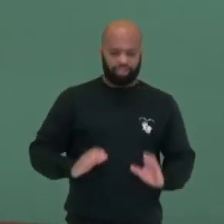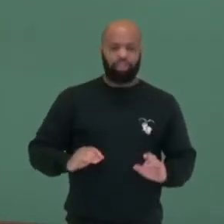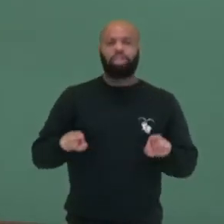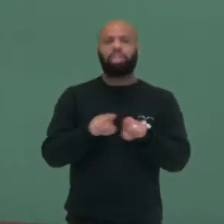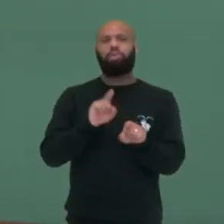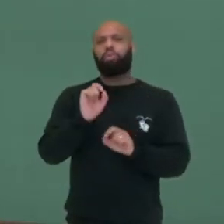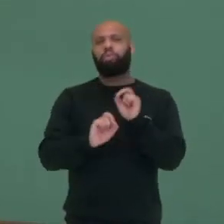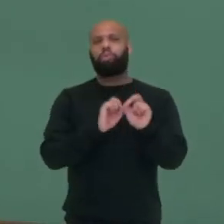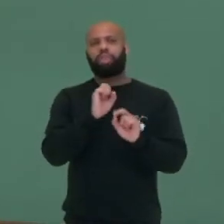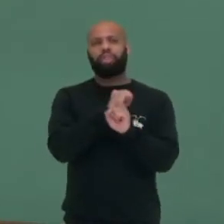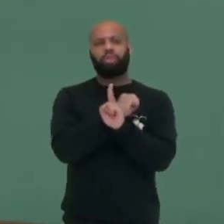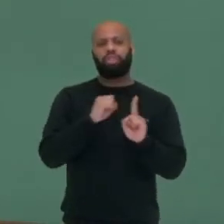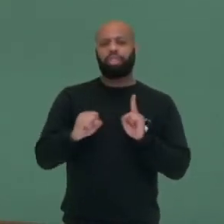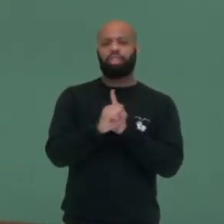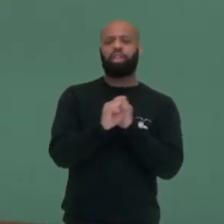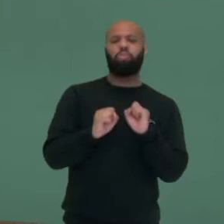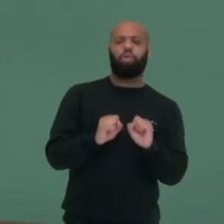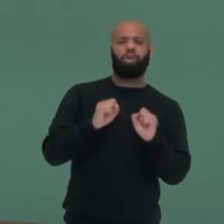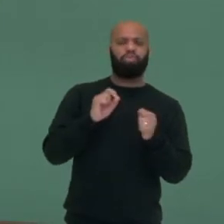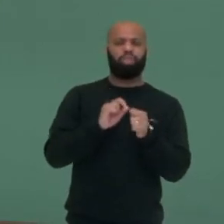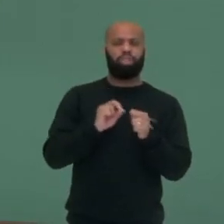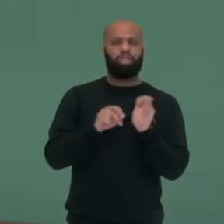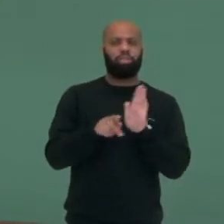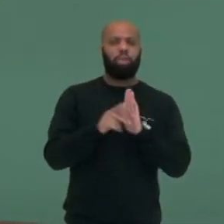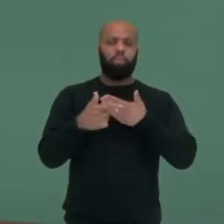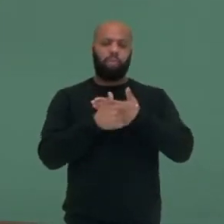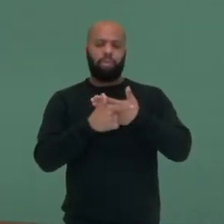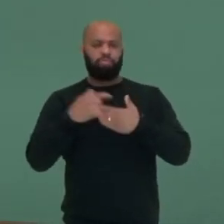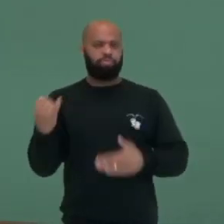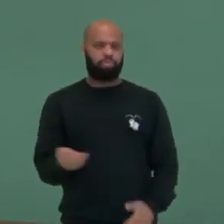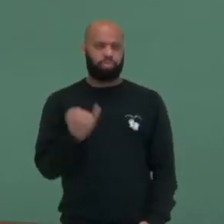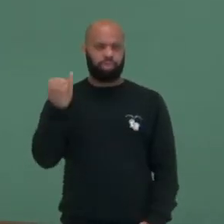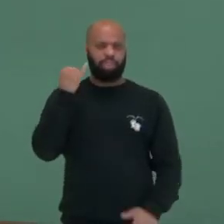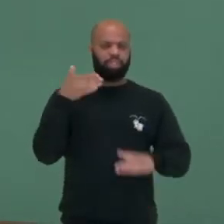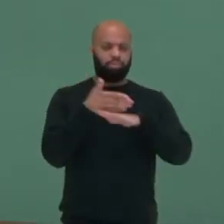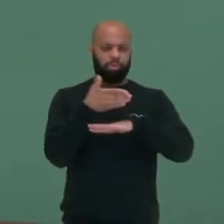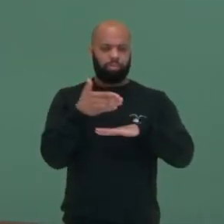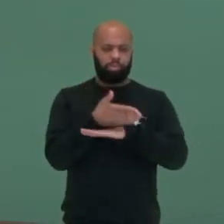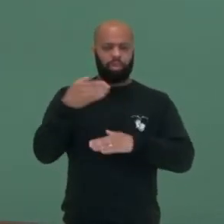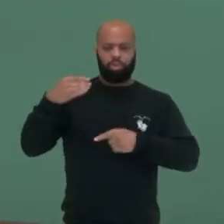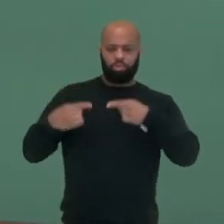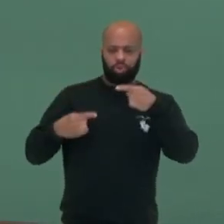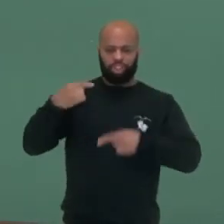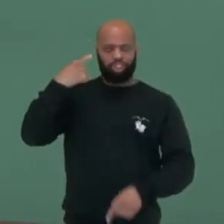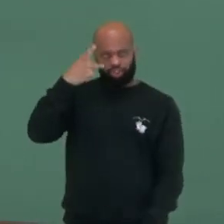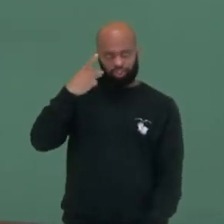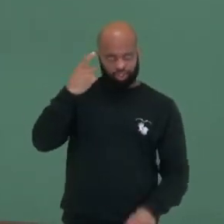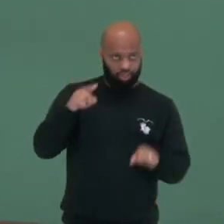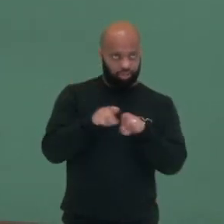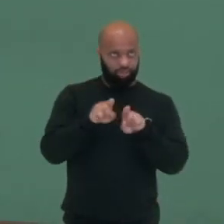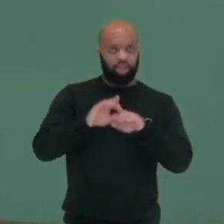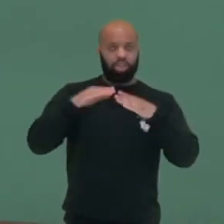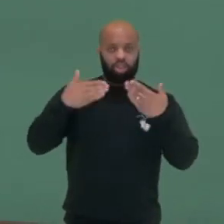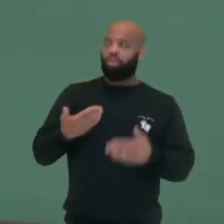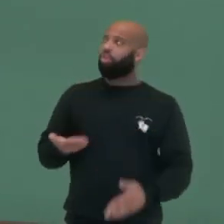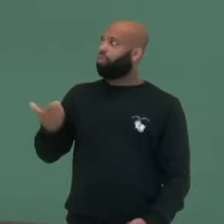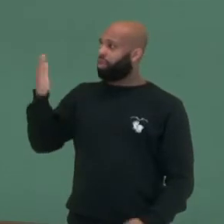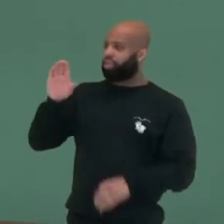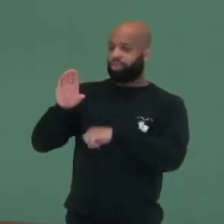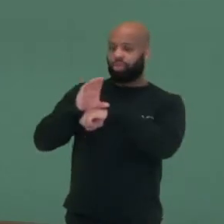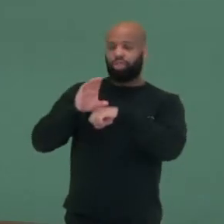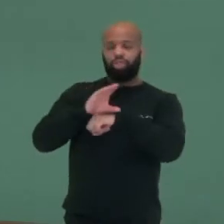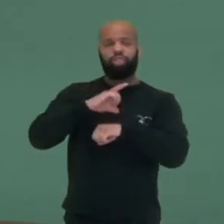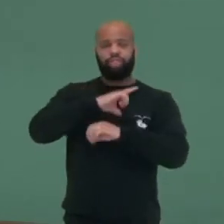que a sociedade pode exercer como seu papel de participação política? A Constituição de 1988 coloca